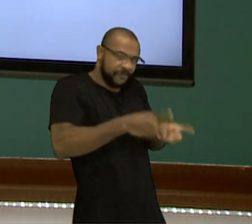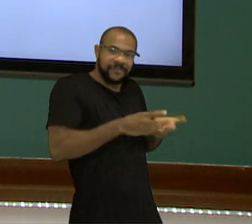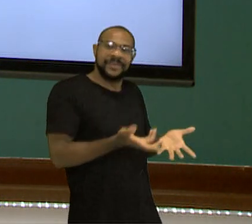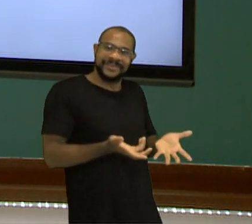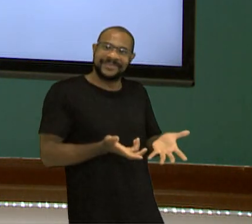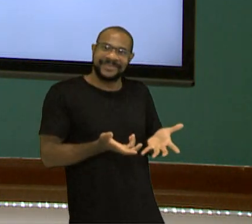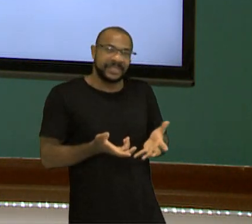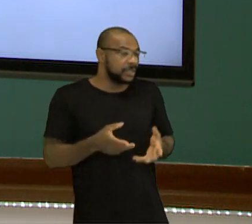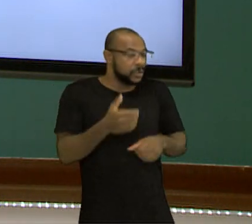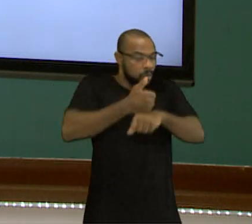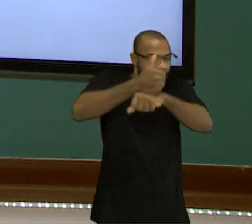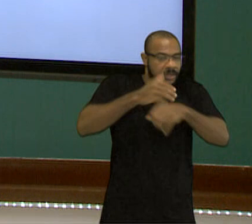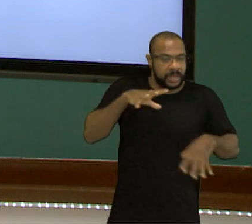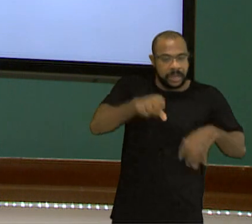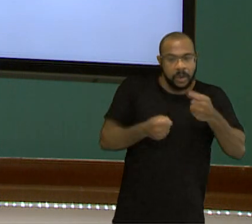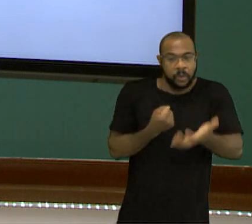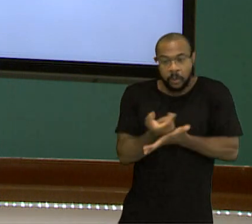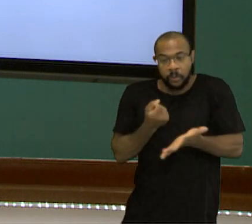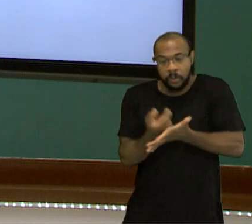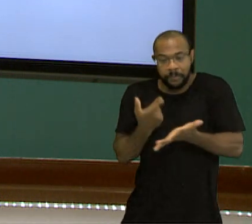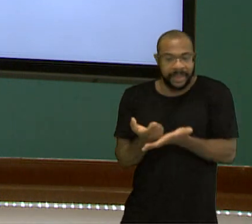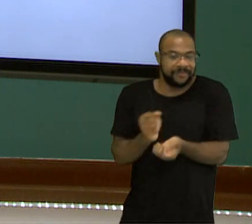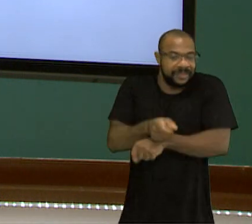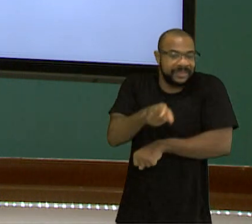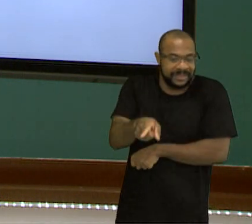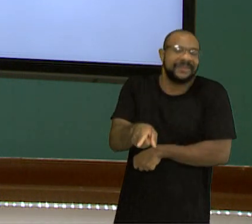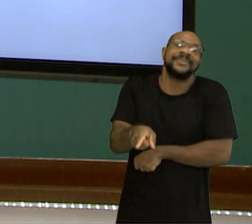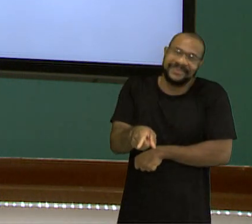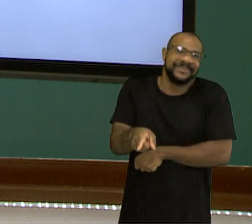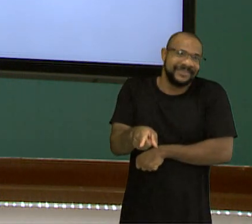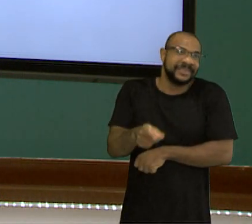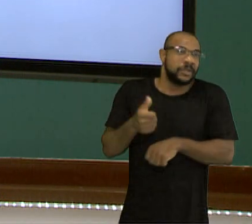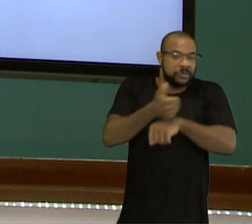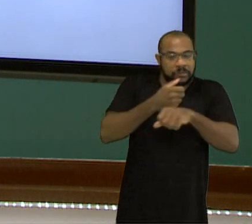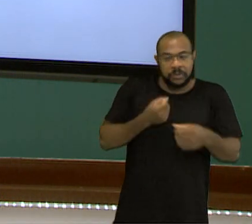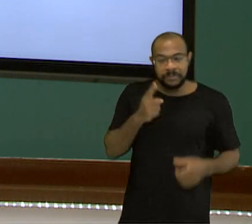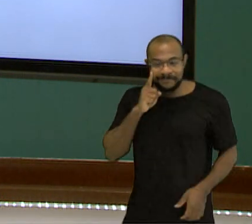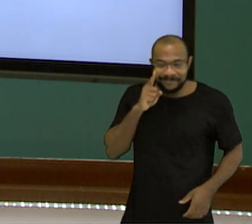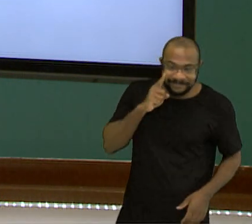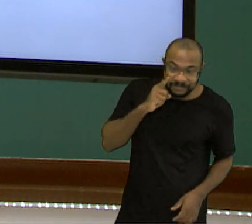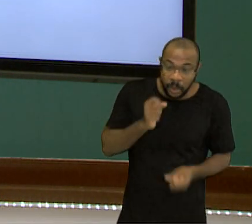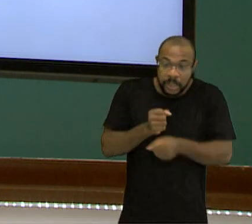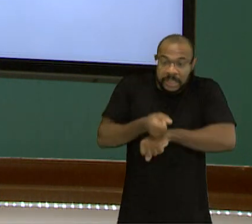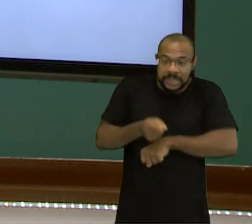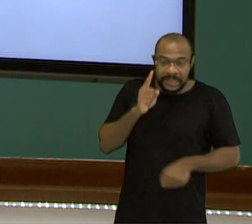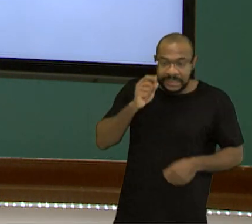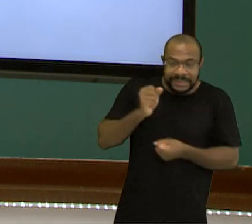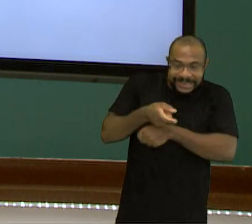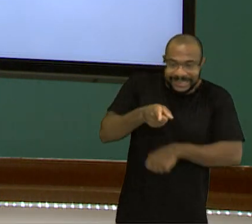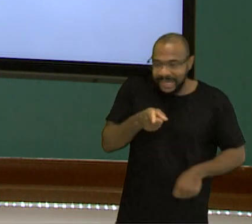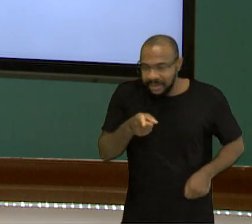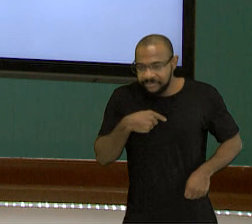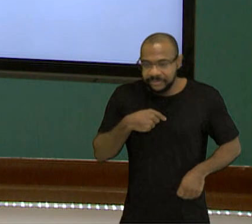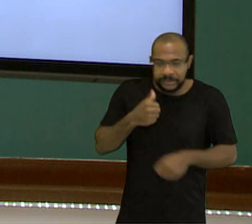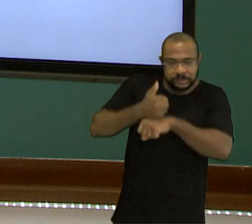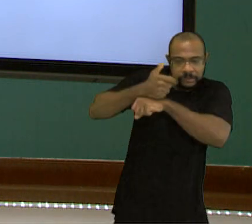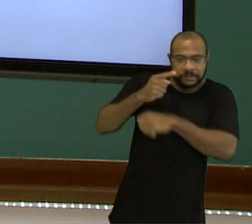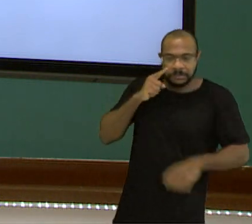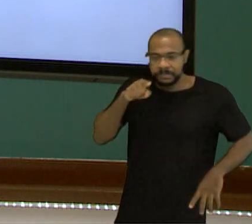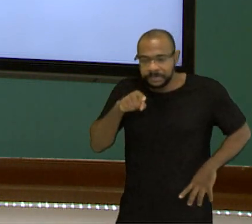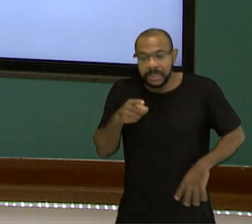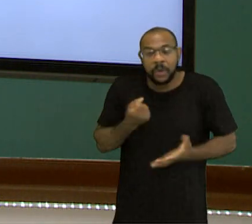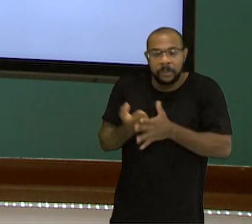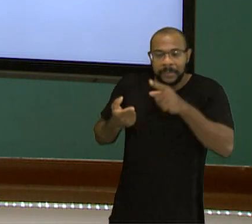eram transportados como mercadoria, como a gente vem dizendo, e eram então comercializados aqui na América para os colonos. Nós